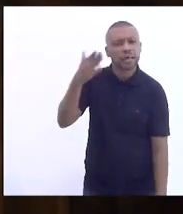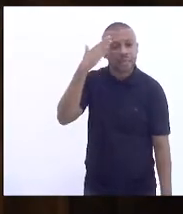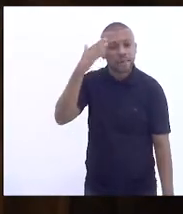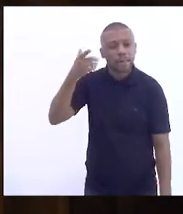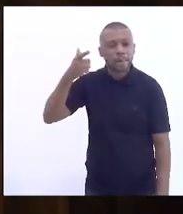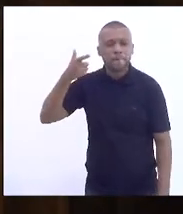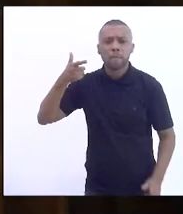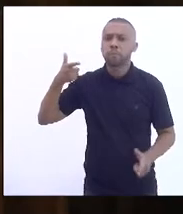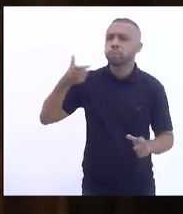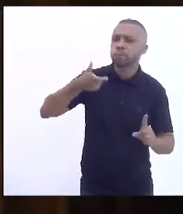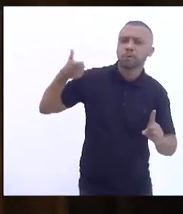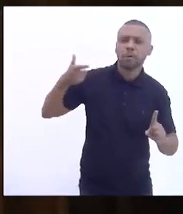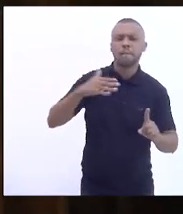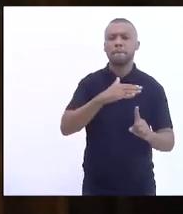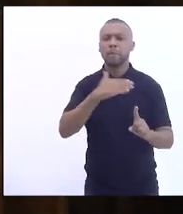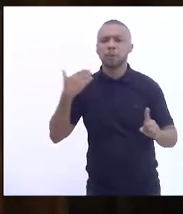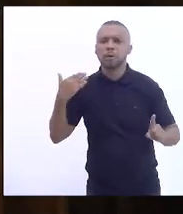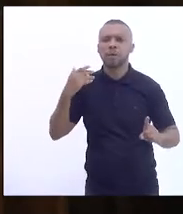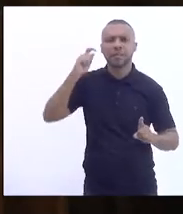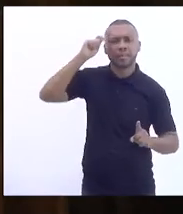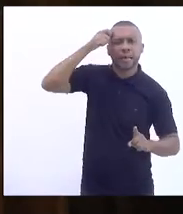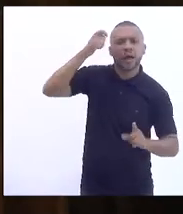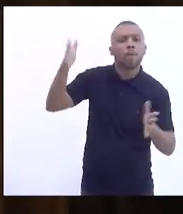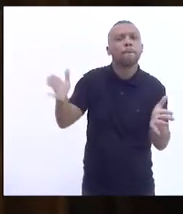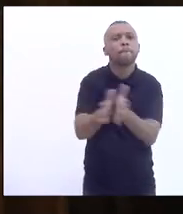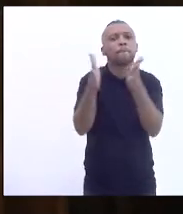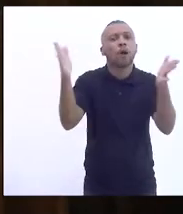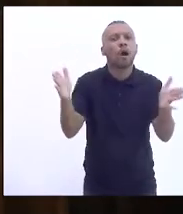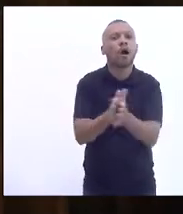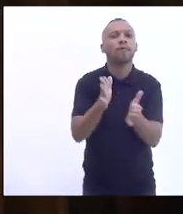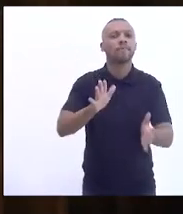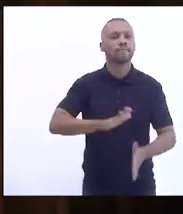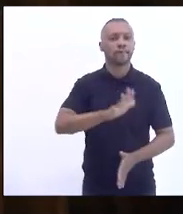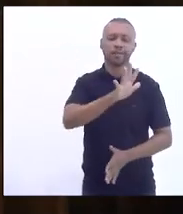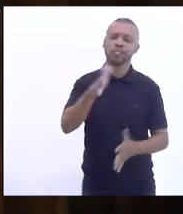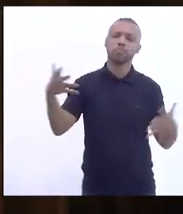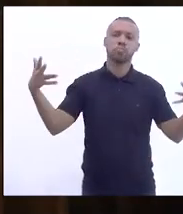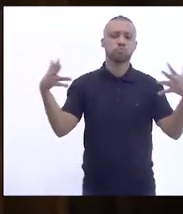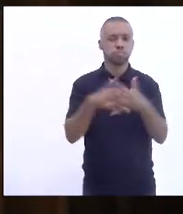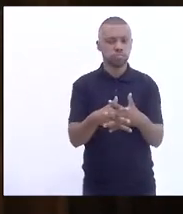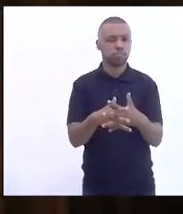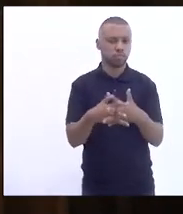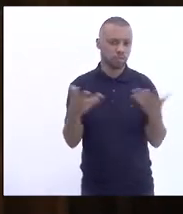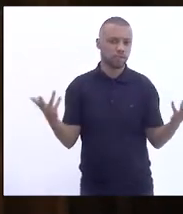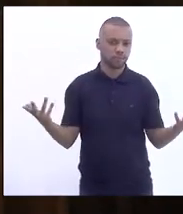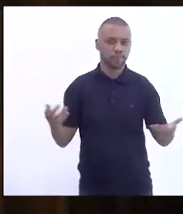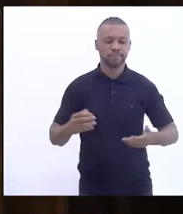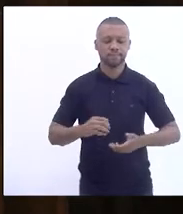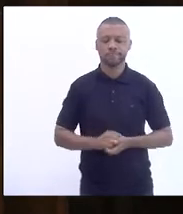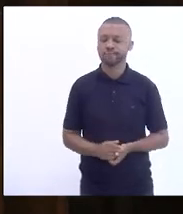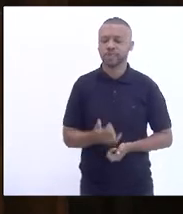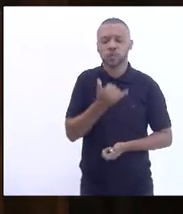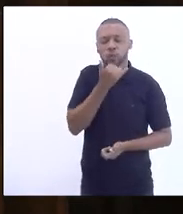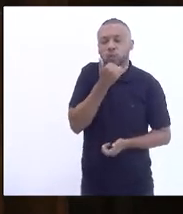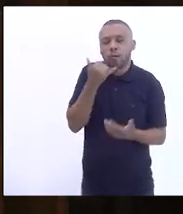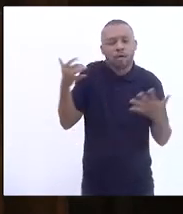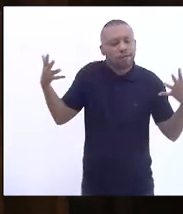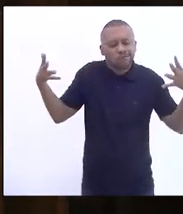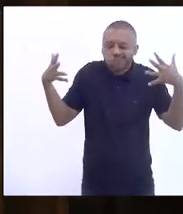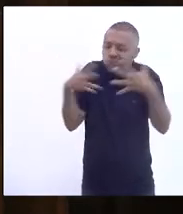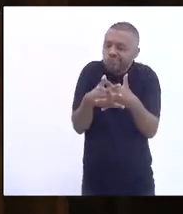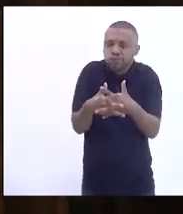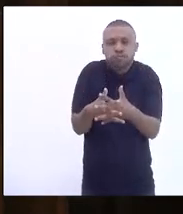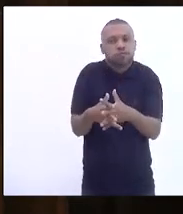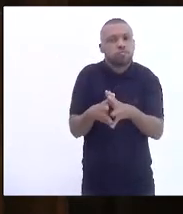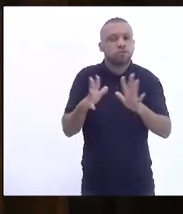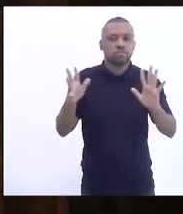nego pobre favelado repetir tá é muito complicado é complicado isso Deputado muito complicada